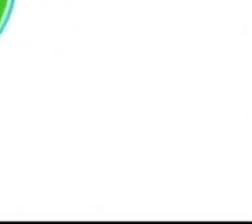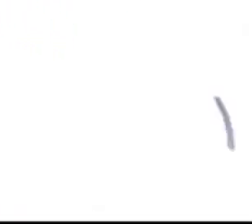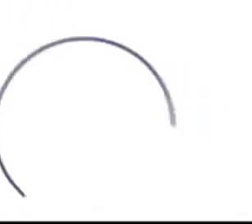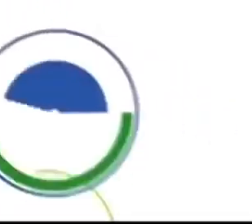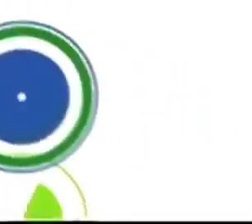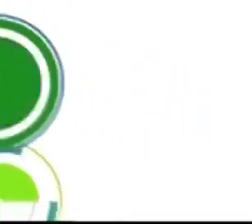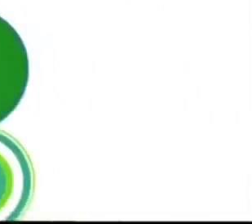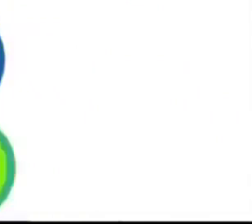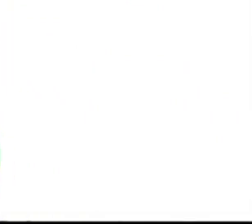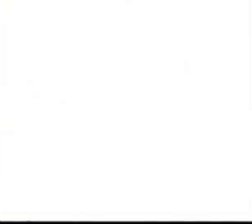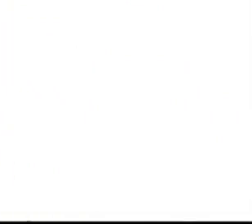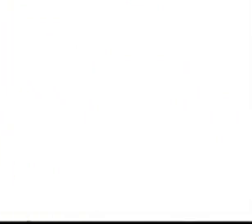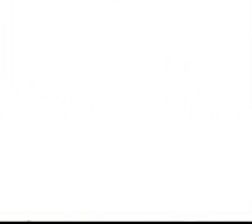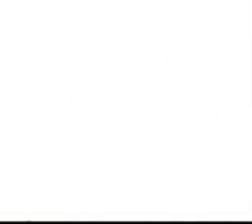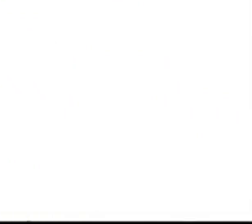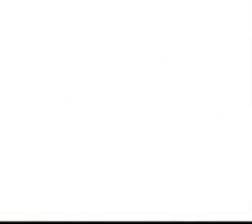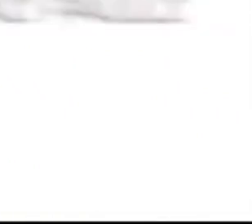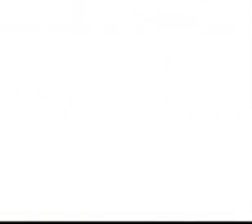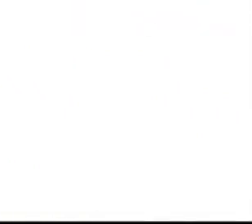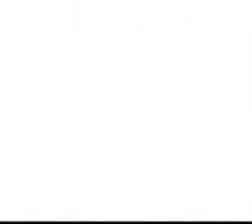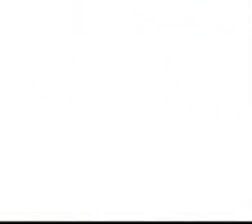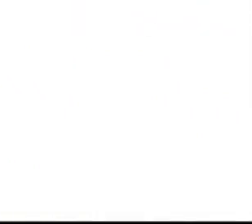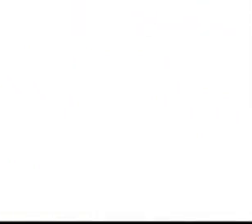Tchau, tchau.